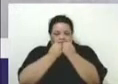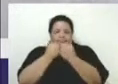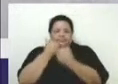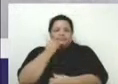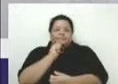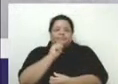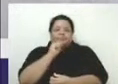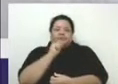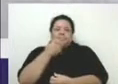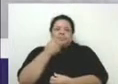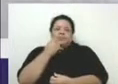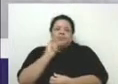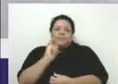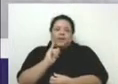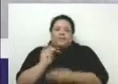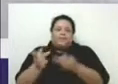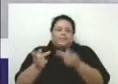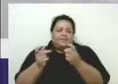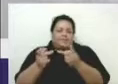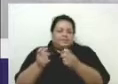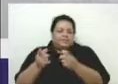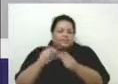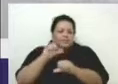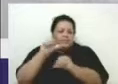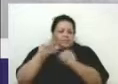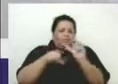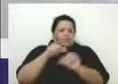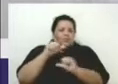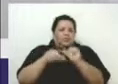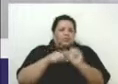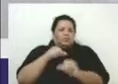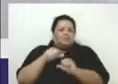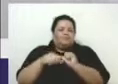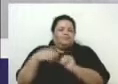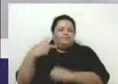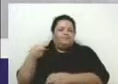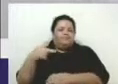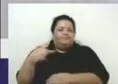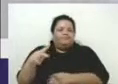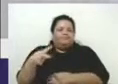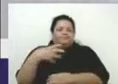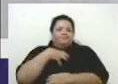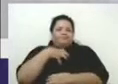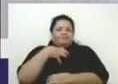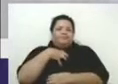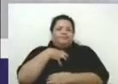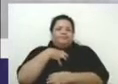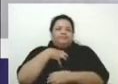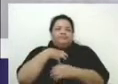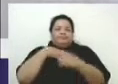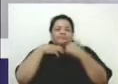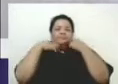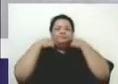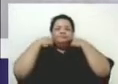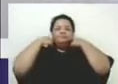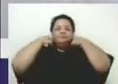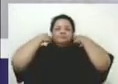passaram a perceber a mudança de comportamento da criança, depressivo,